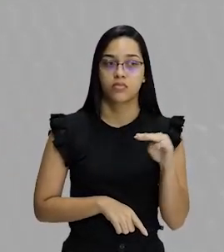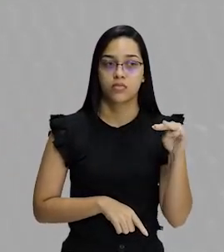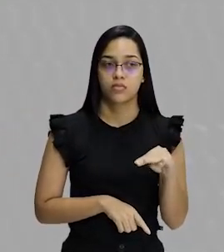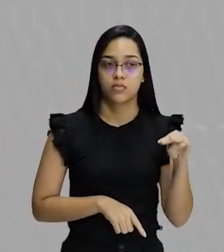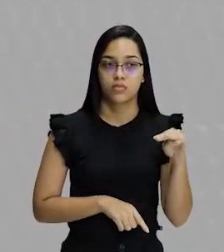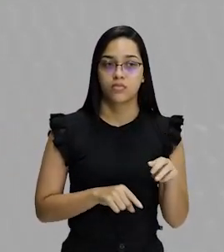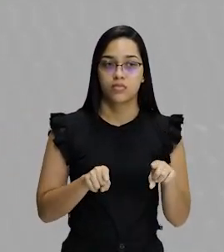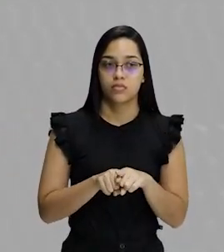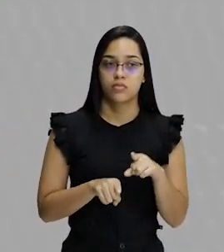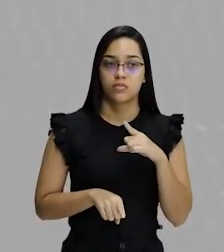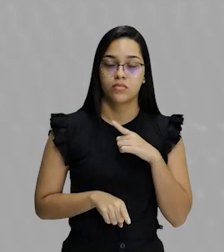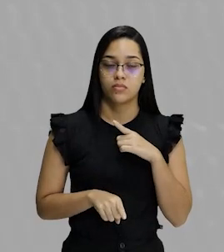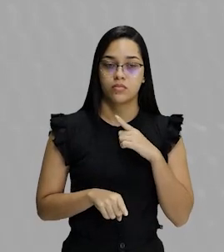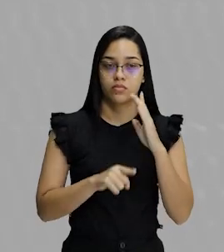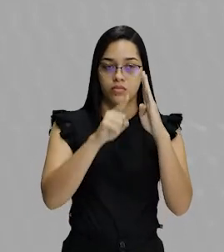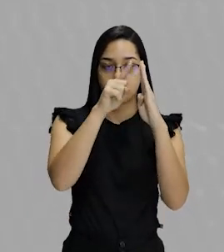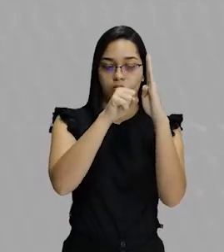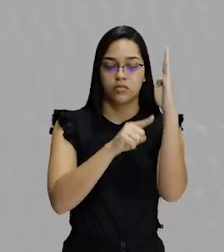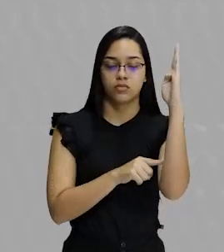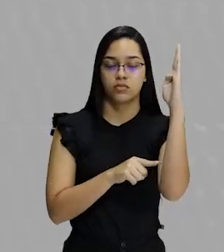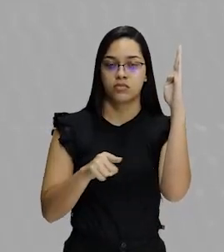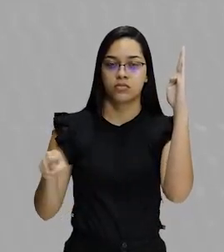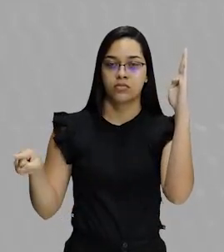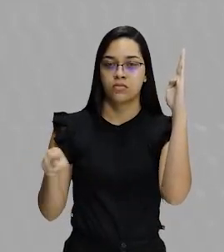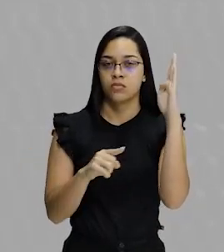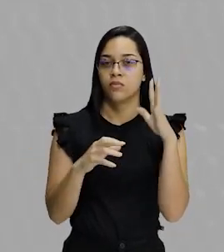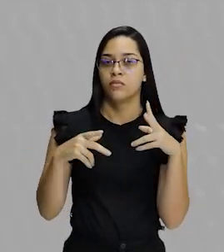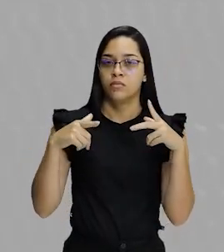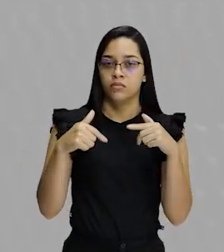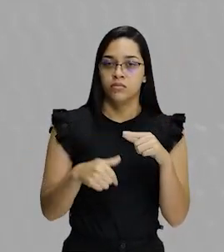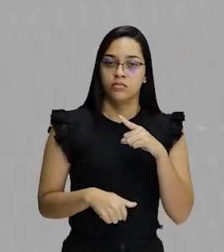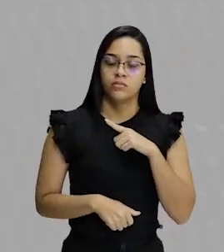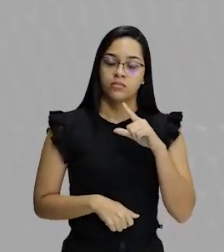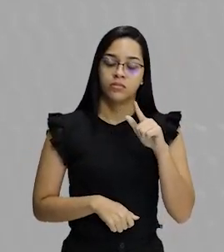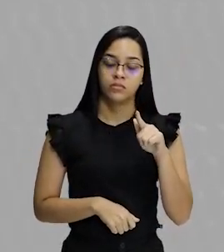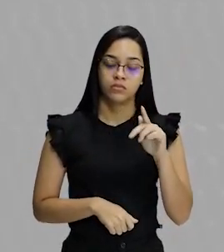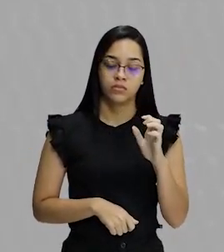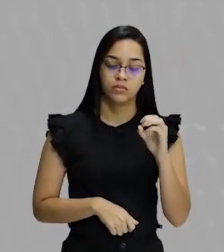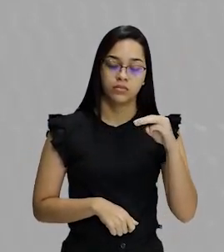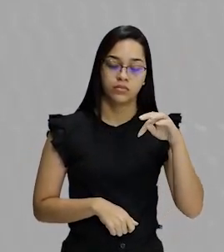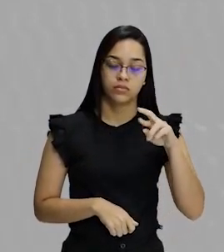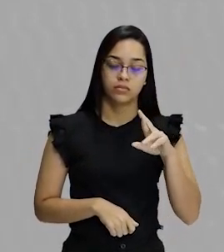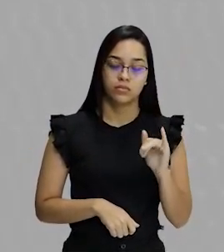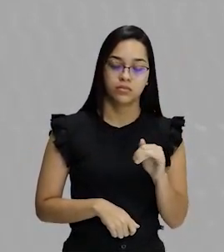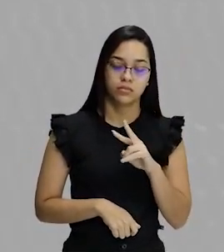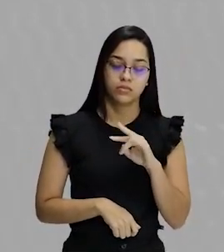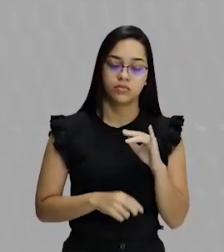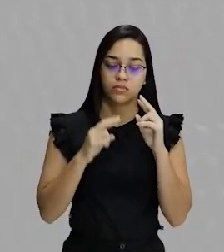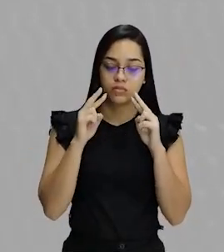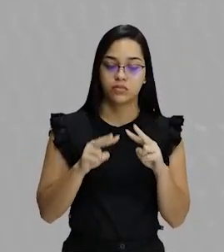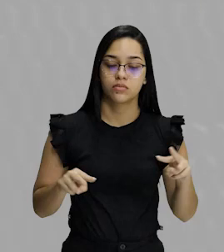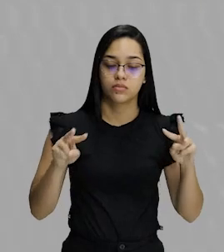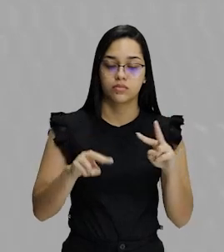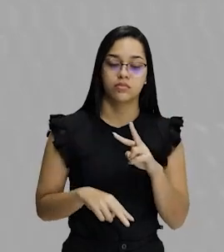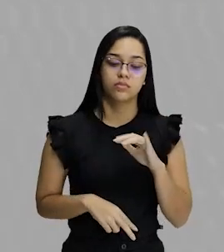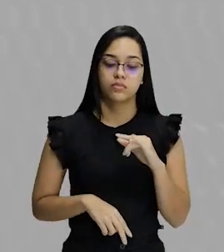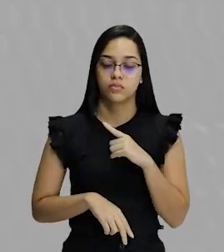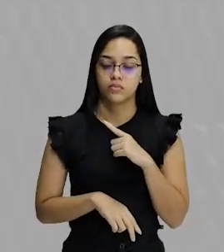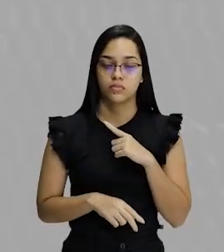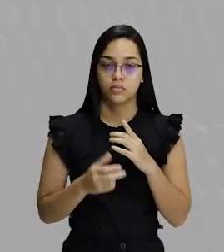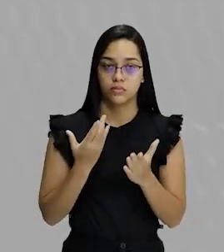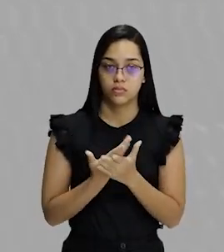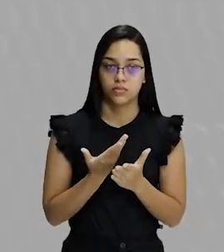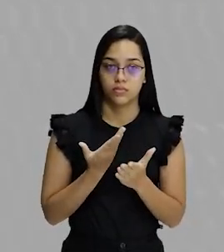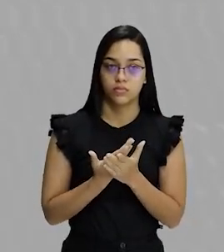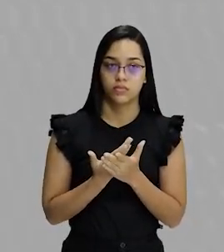matemática, que é o plano cartesiano, né. Toda a nossa geometria analítica, né, que a gente vai ver aqui, a gente vai fazer o